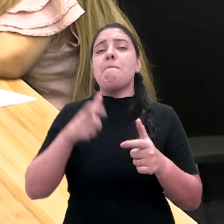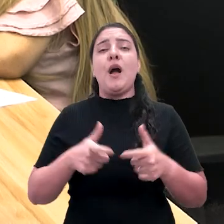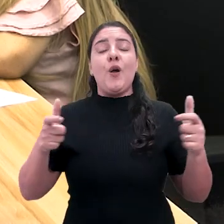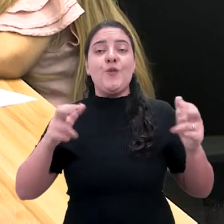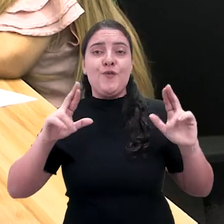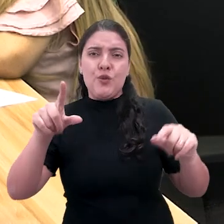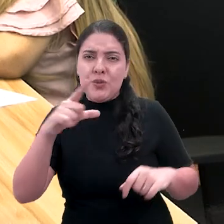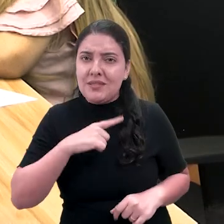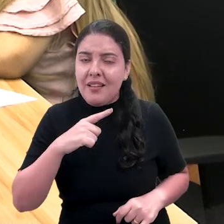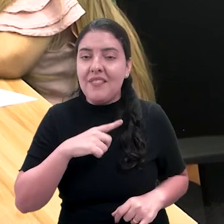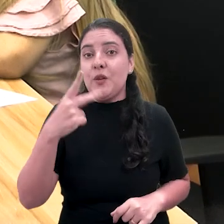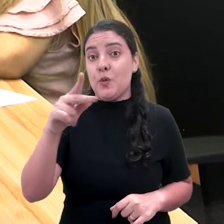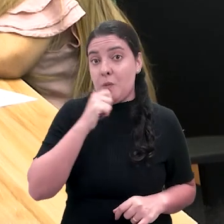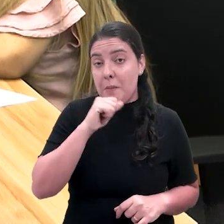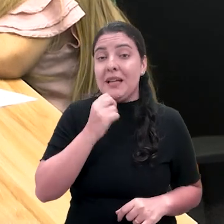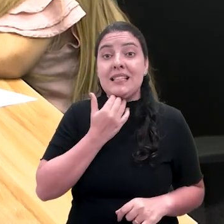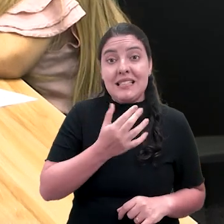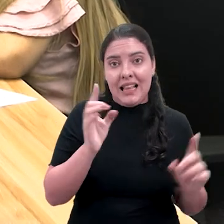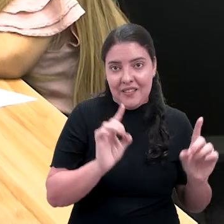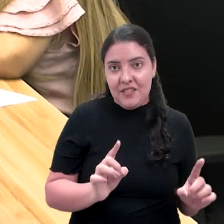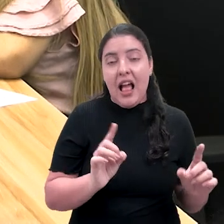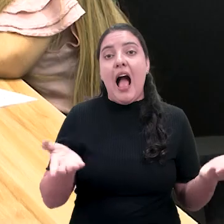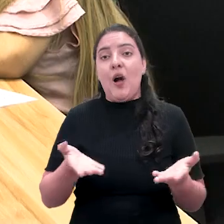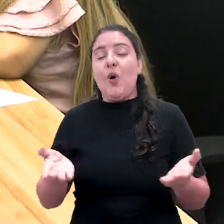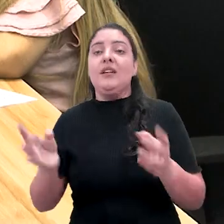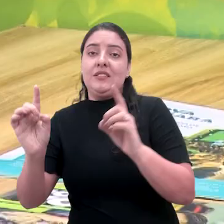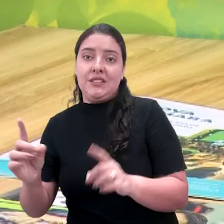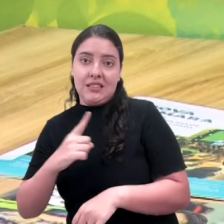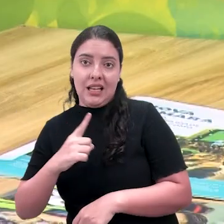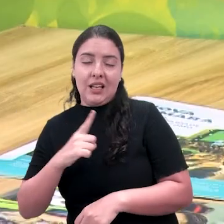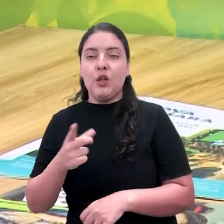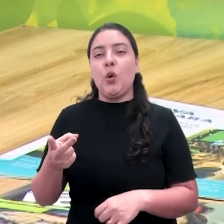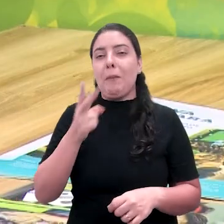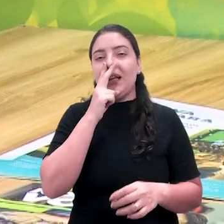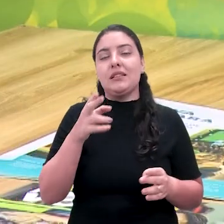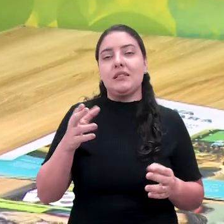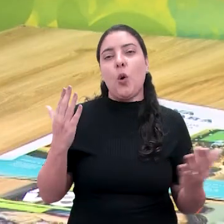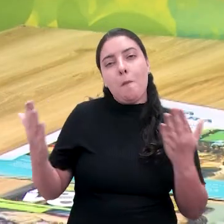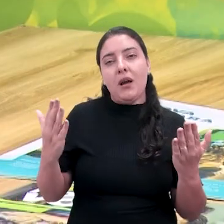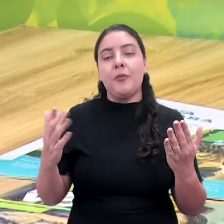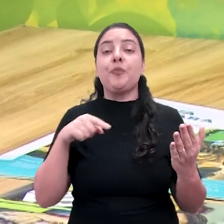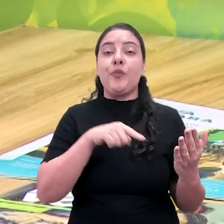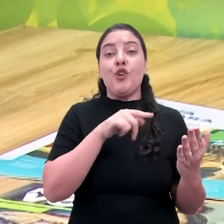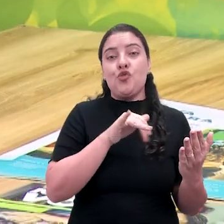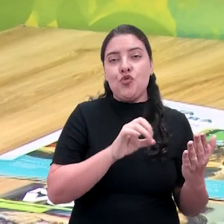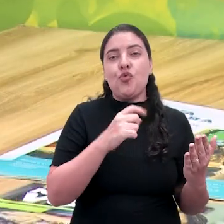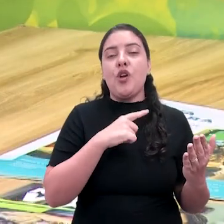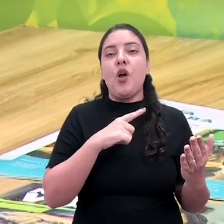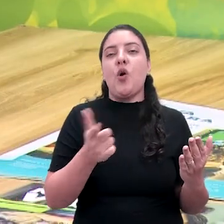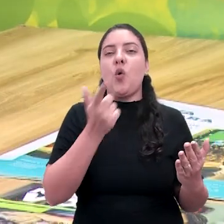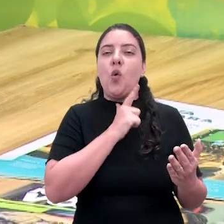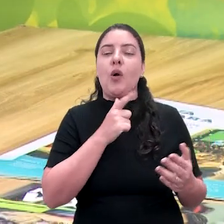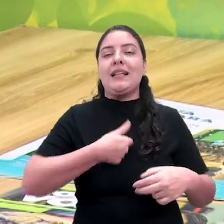teve? Mãe sem deficiência e depois mãe com deficiência? Pronto. Do João Arthur eu conseguia ter aquela coisa de